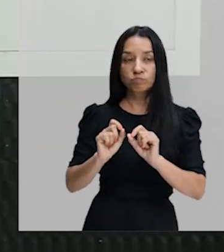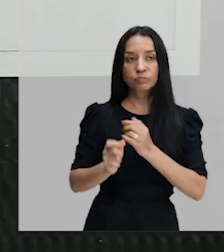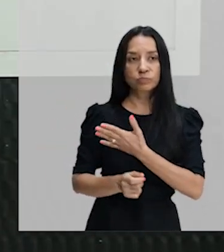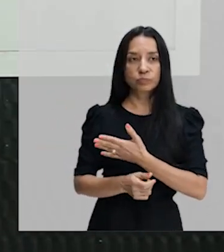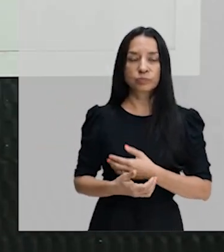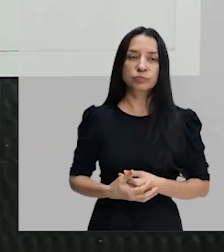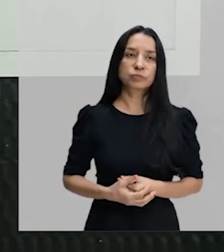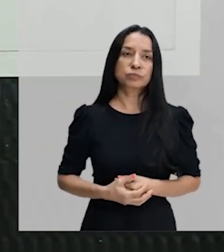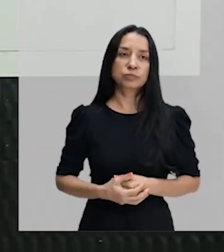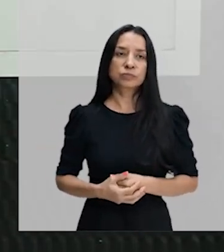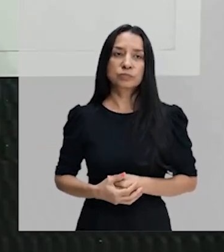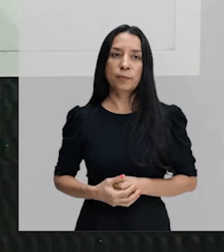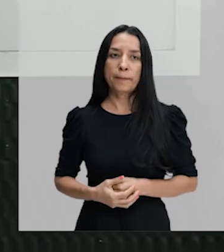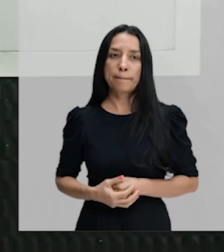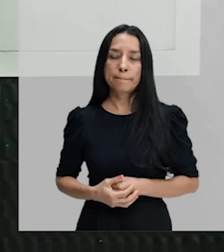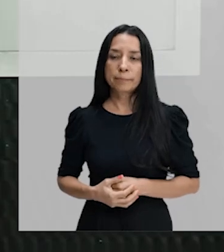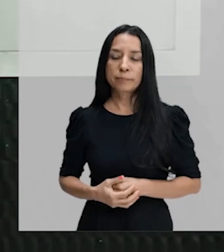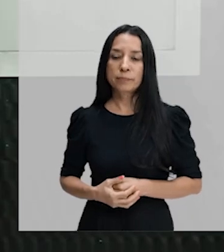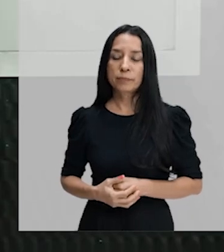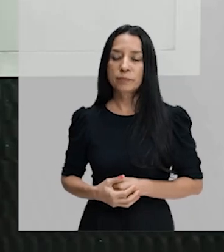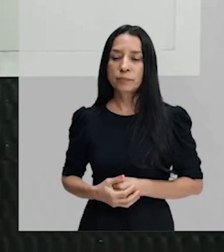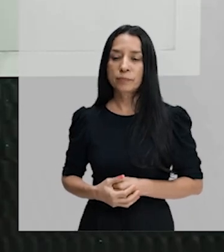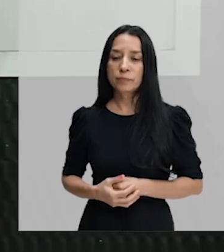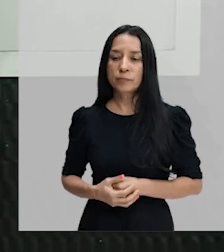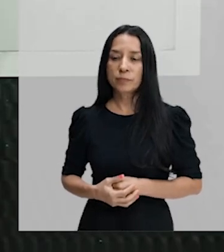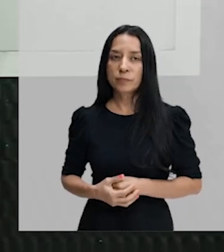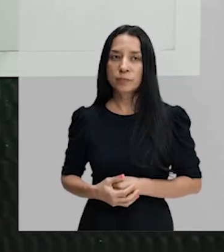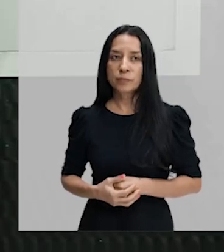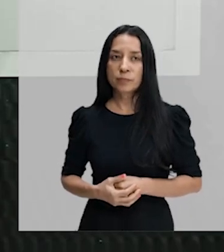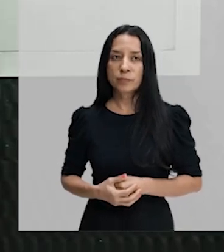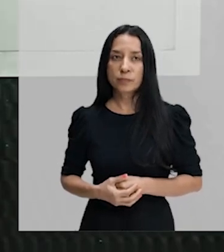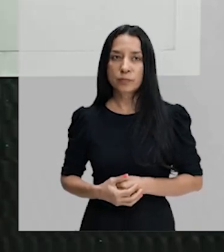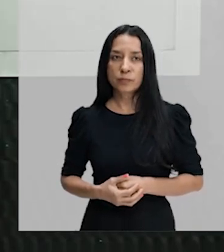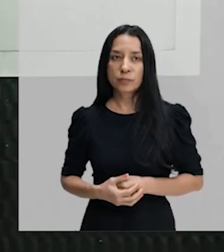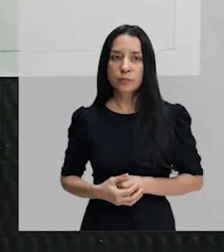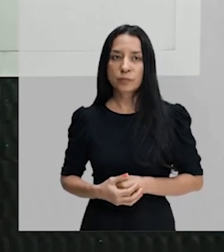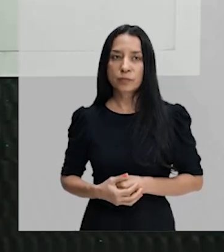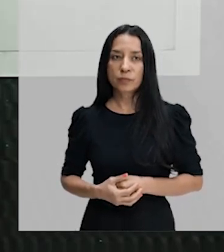então um comprimento de onda que eu também vou chamar de um